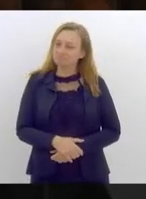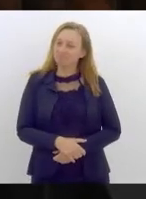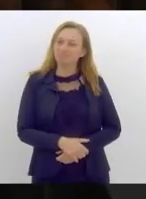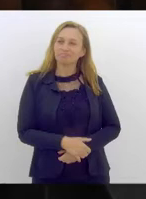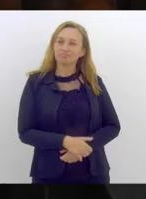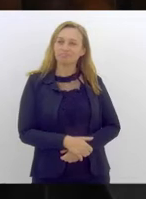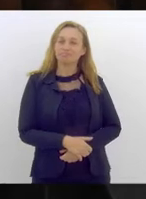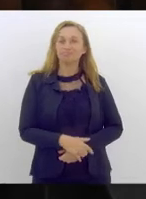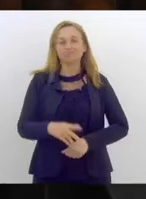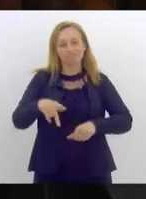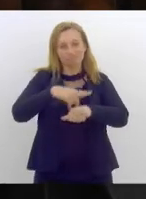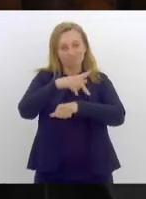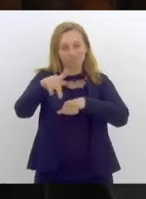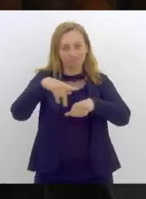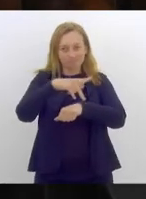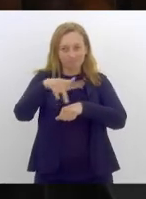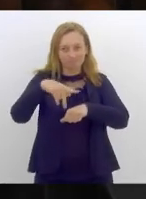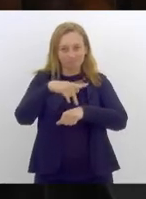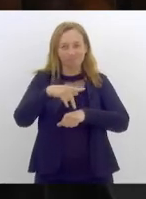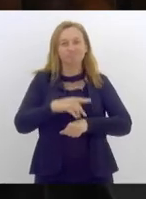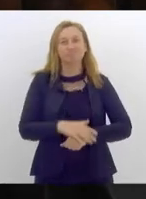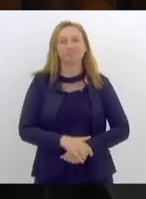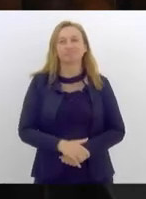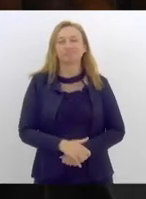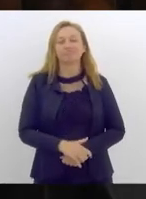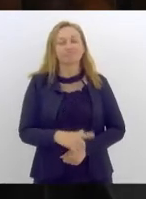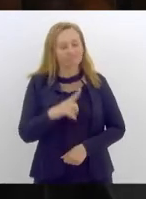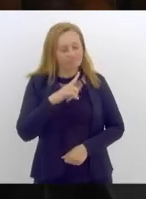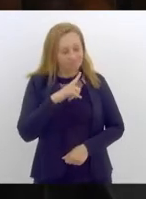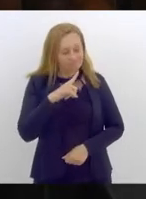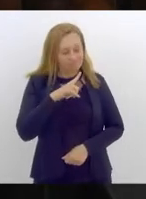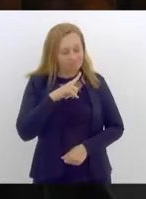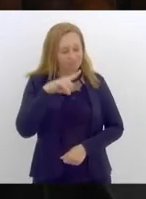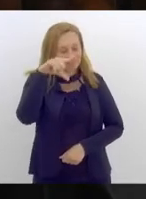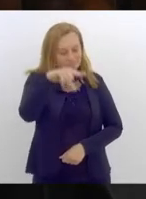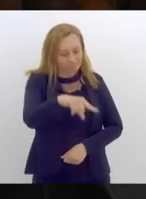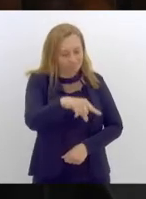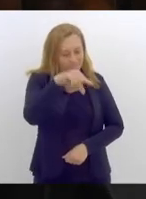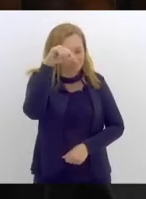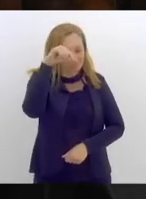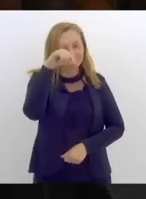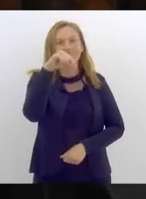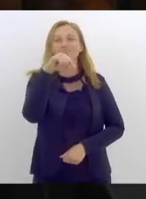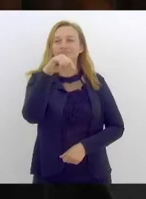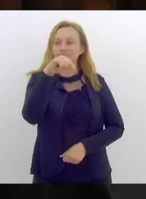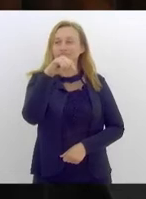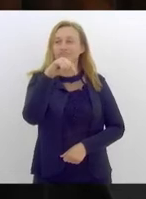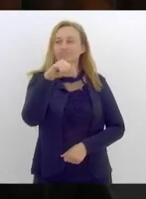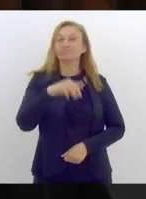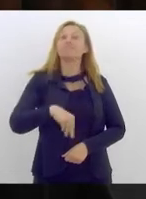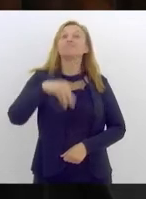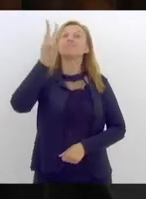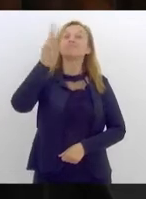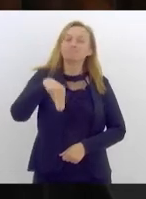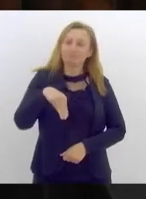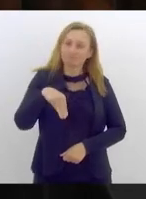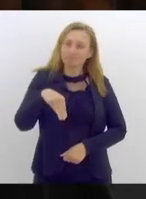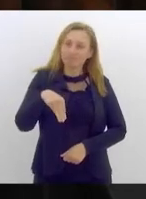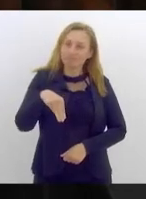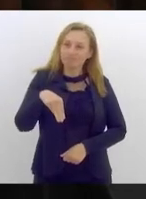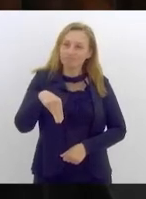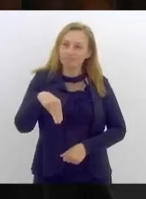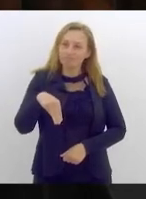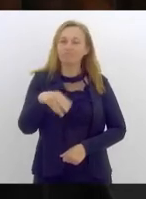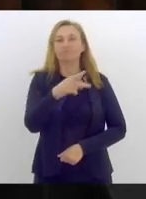o país terá decidido sobre quem será